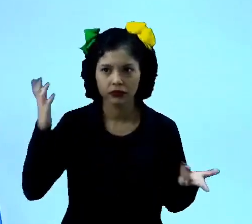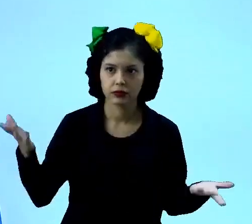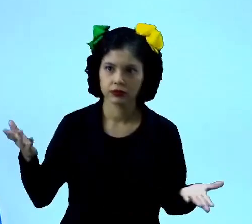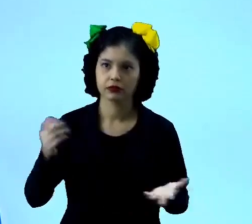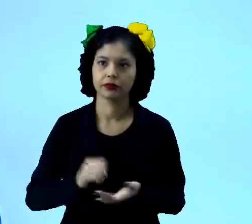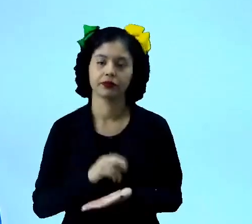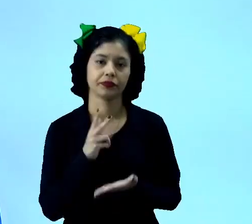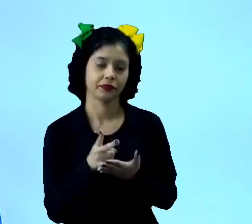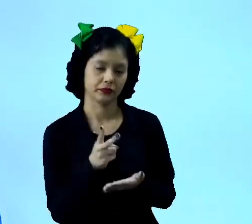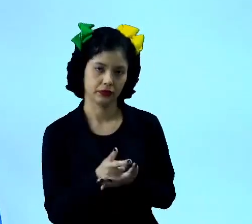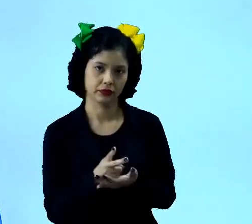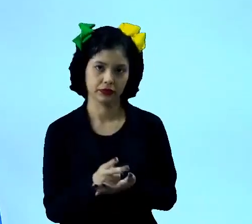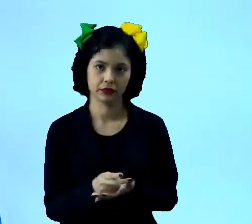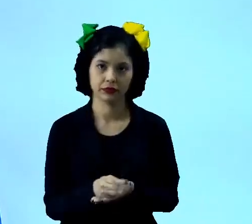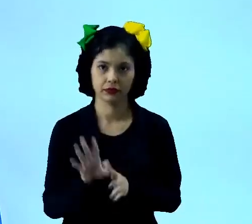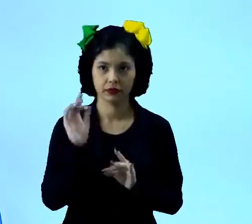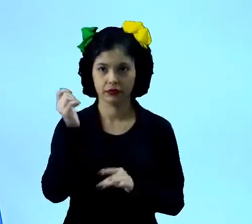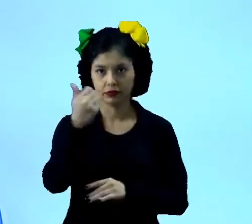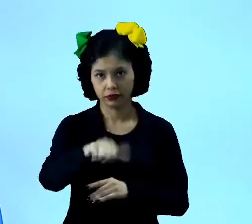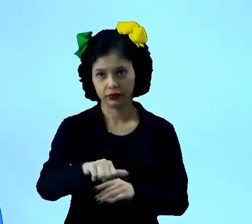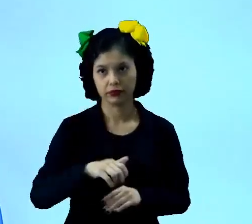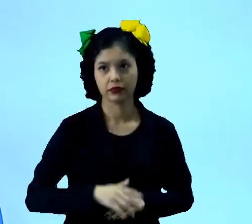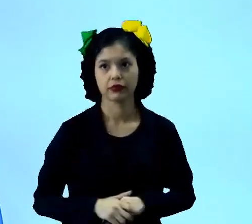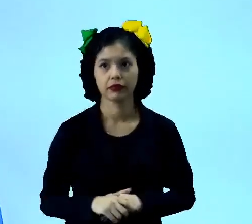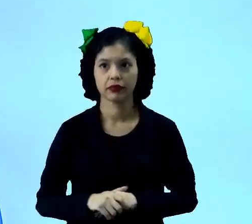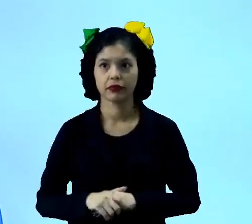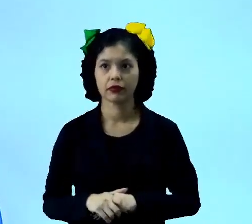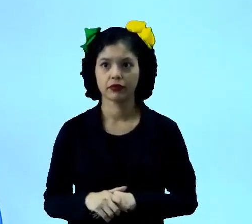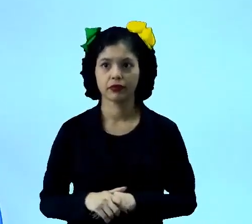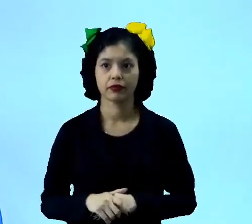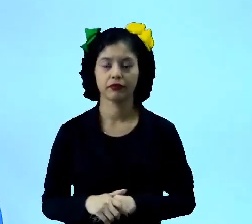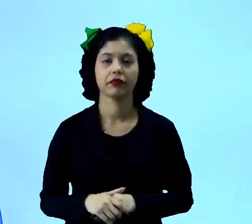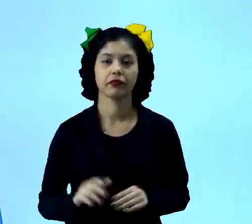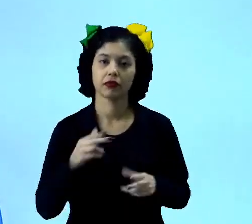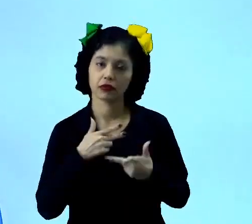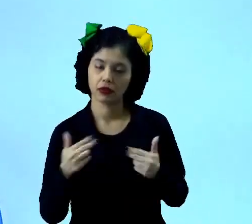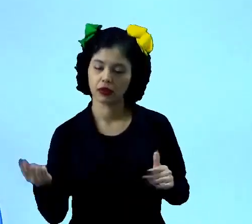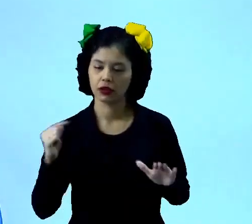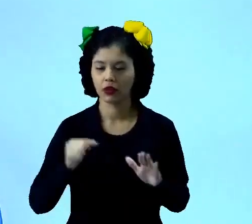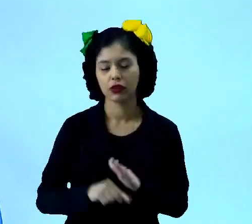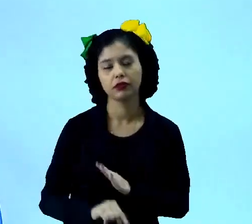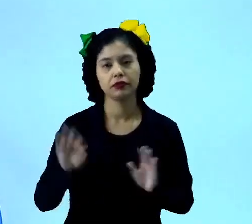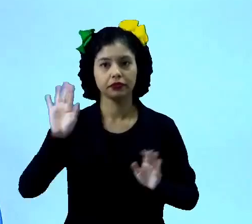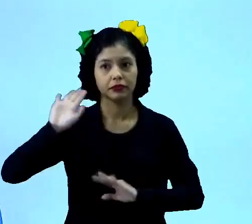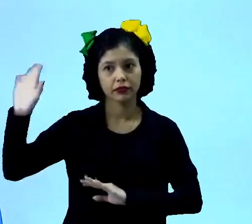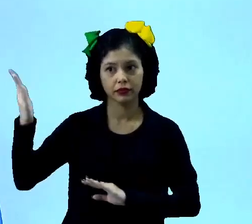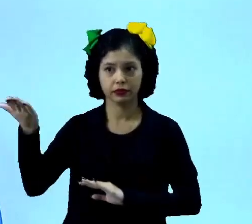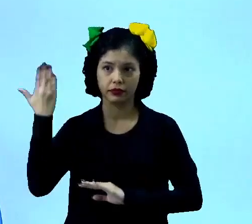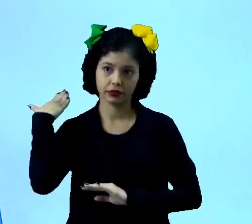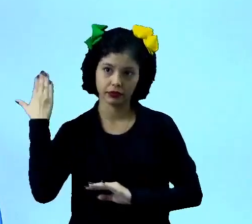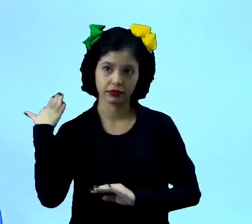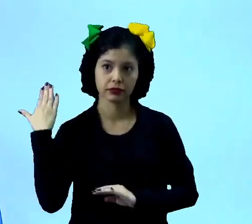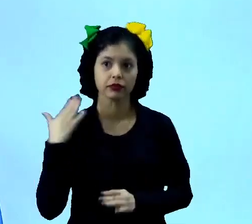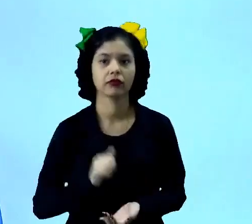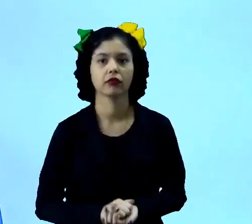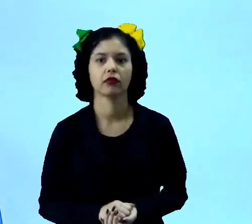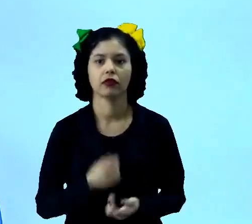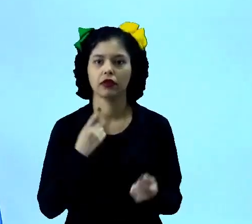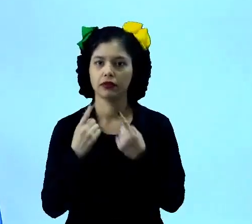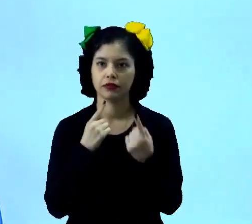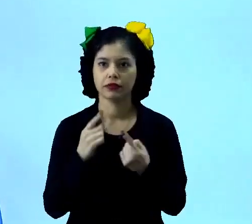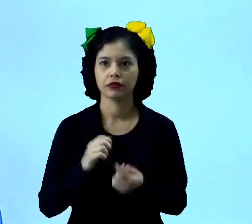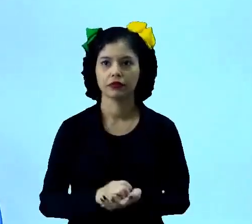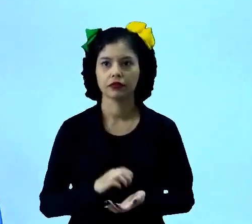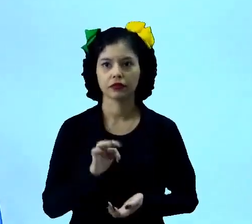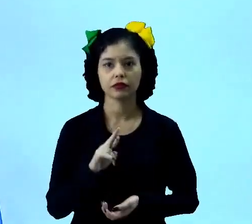né, sempre o estereótipo negativo. Isso são marcas profundas deixadas na nossa sociedade através desse